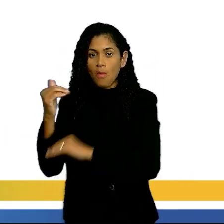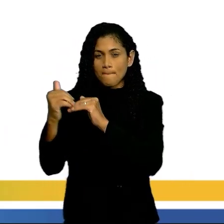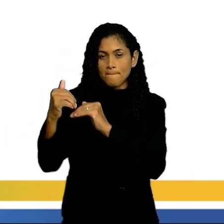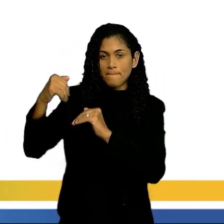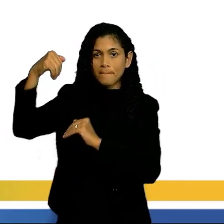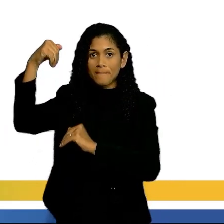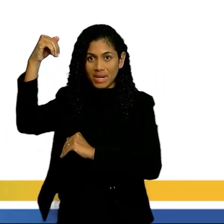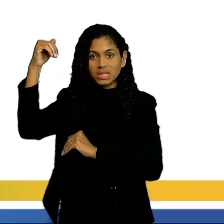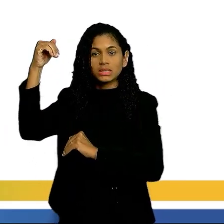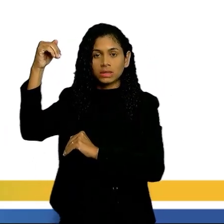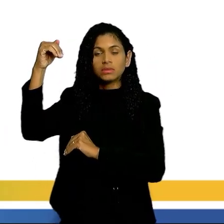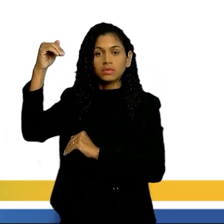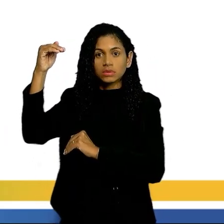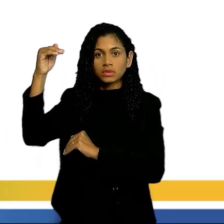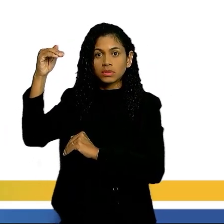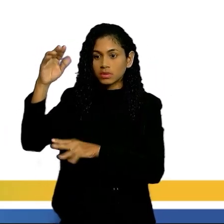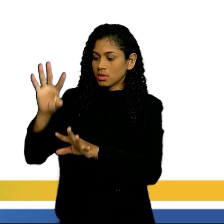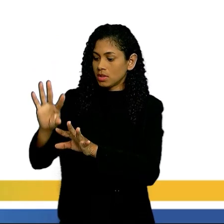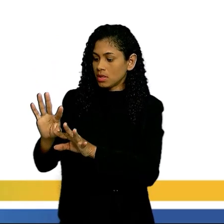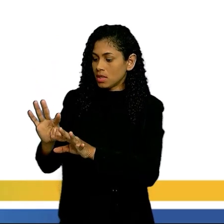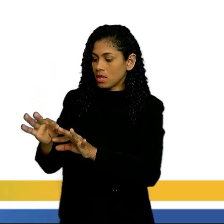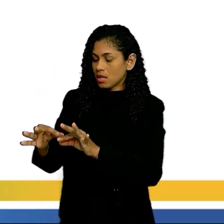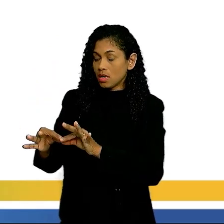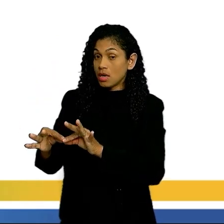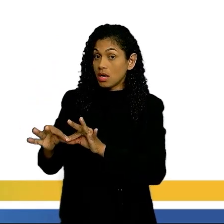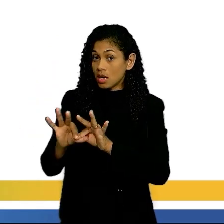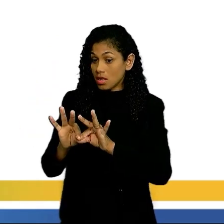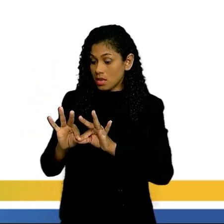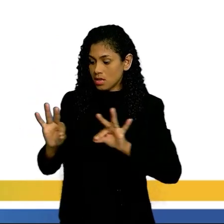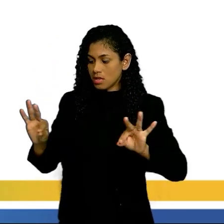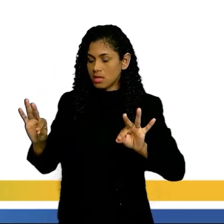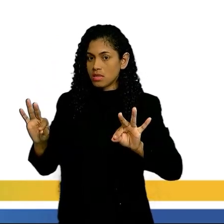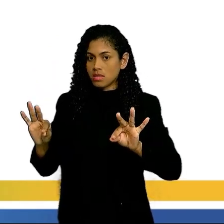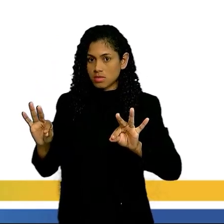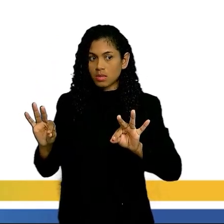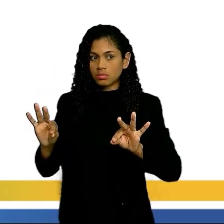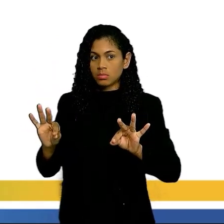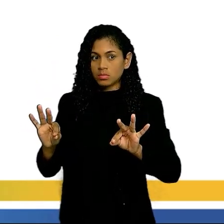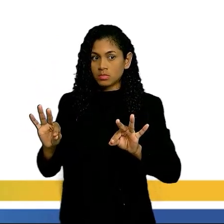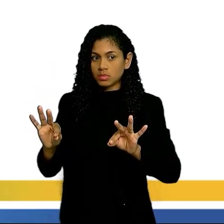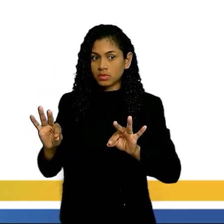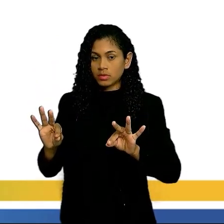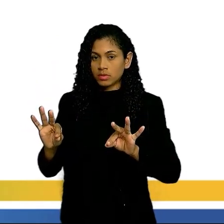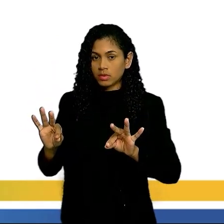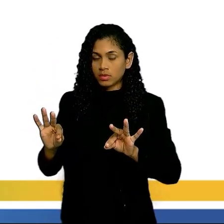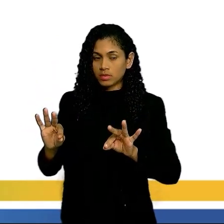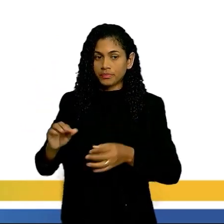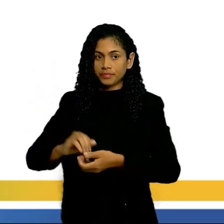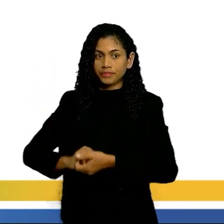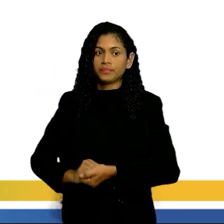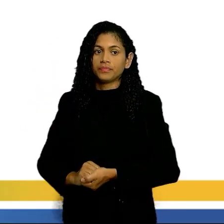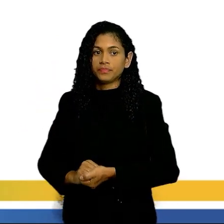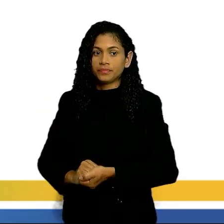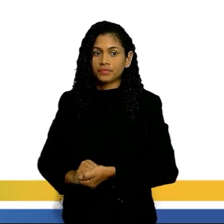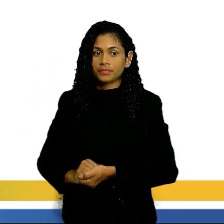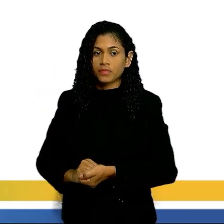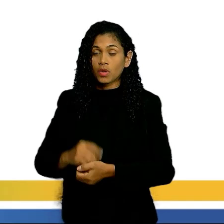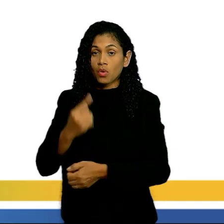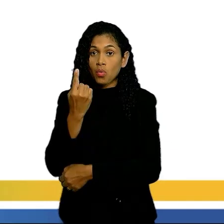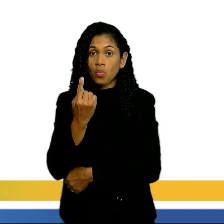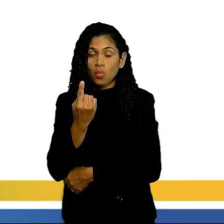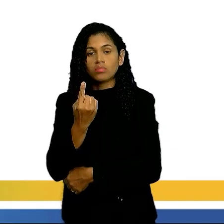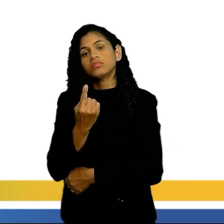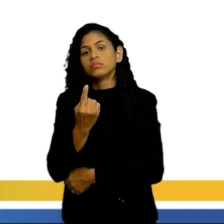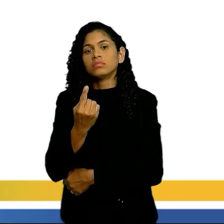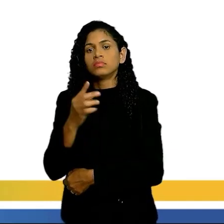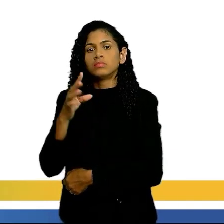silagem, 1 tonelada de forragem ocupa 2 metros cúbicos desse tipo